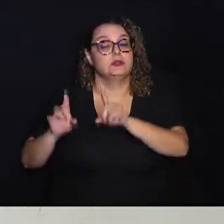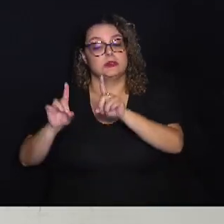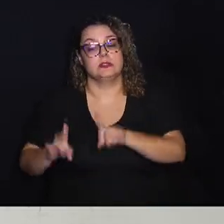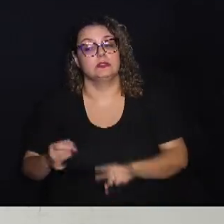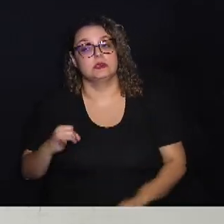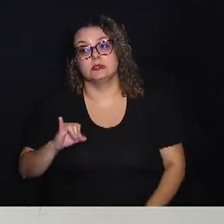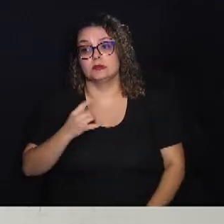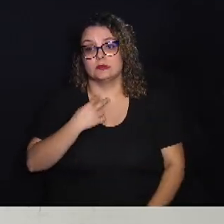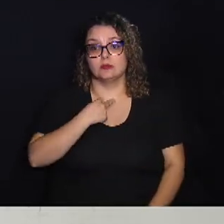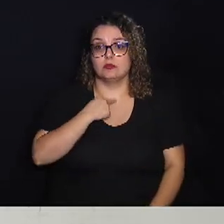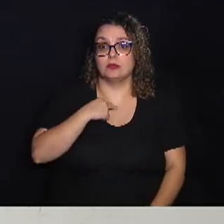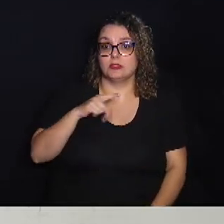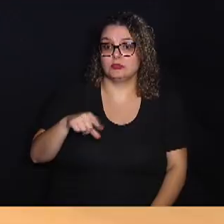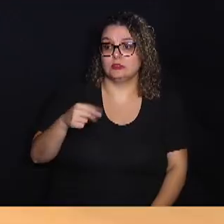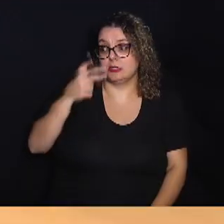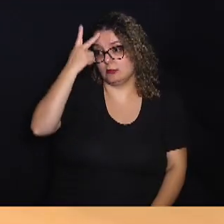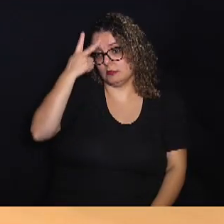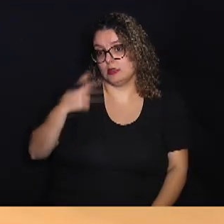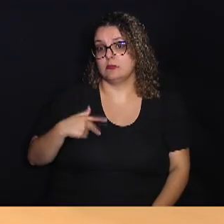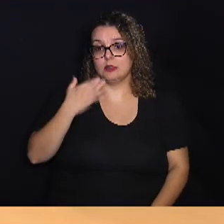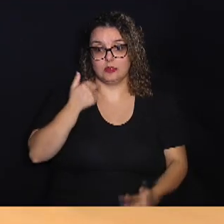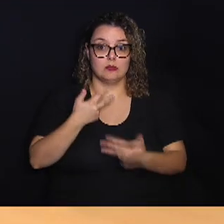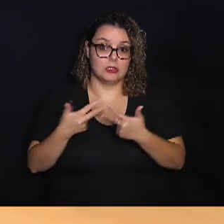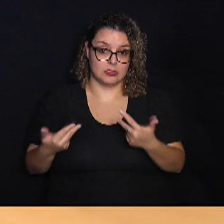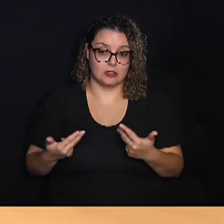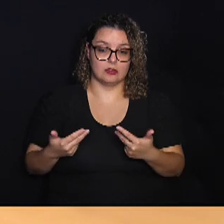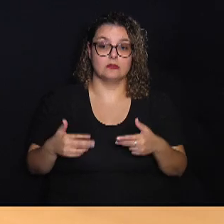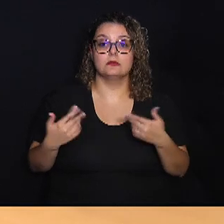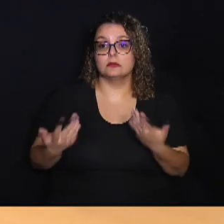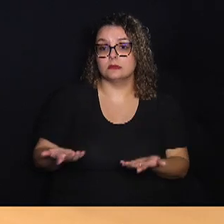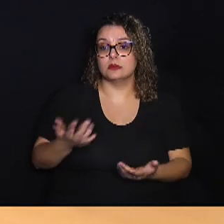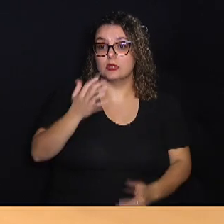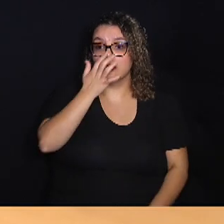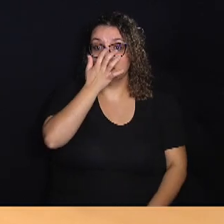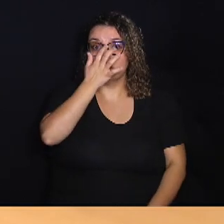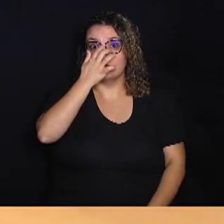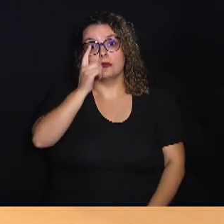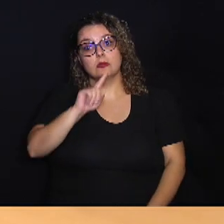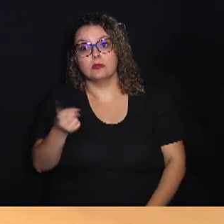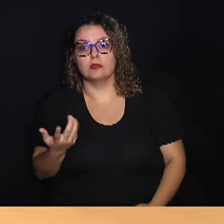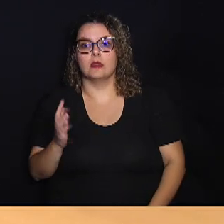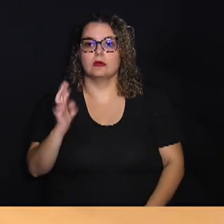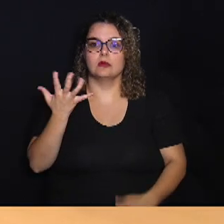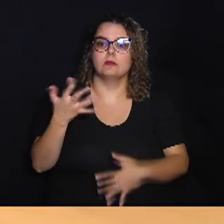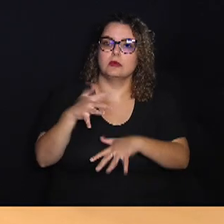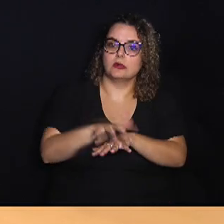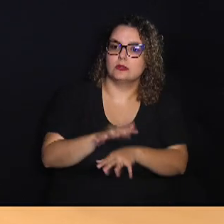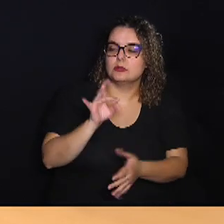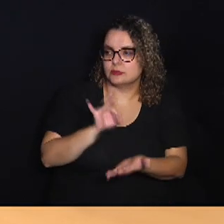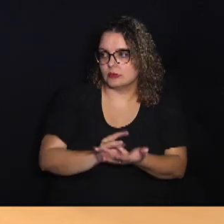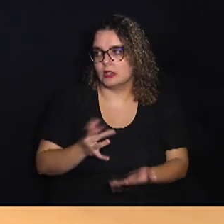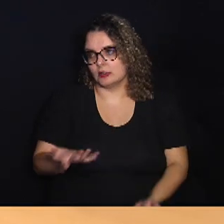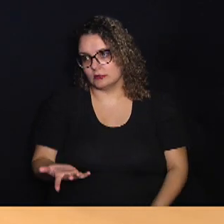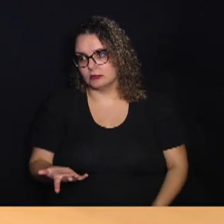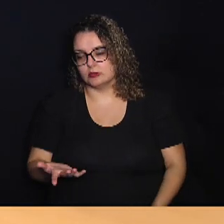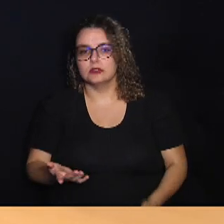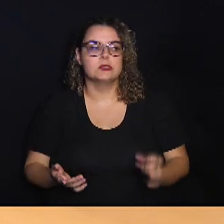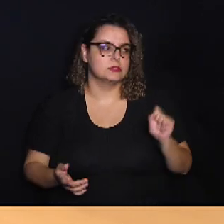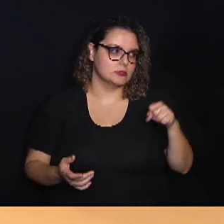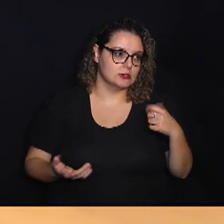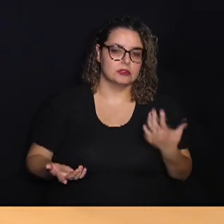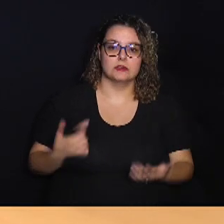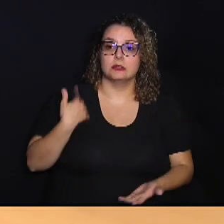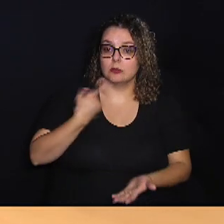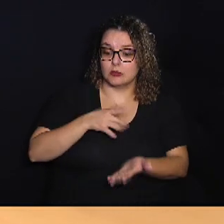escolher a própria comida? Né? Então, acaba não sendo uma inclusão. De fato. Né? Então, o cardápio, ele para